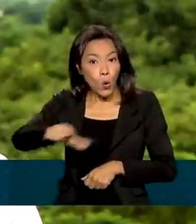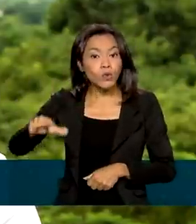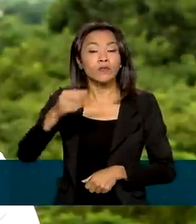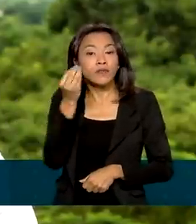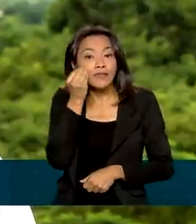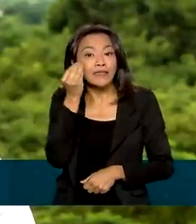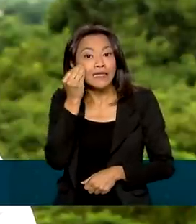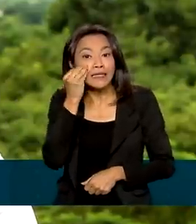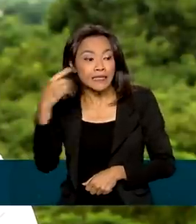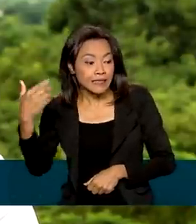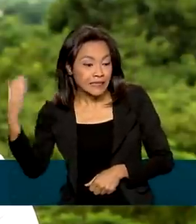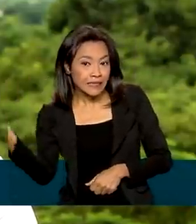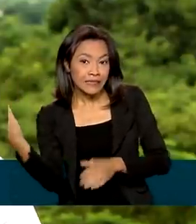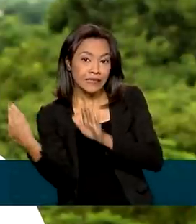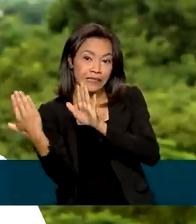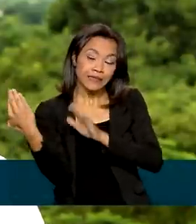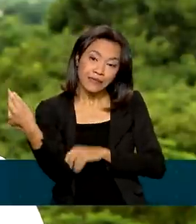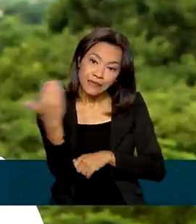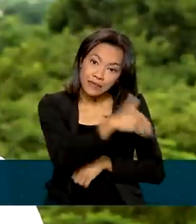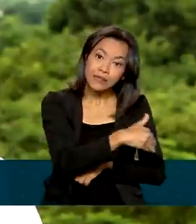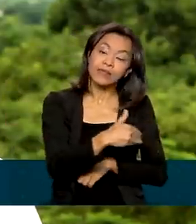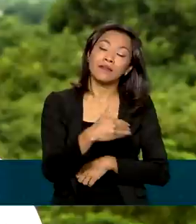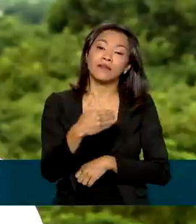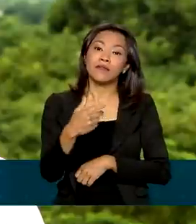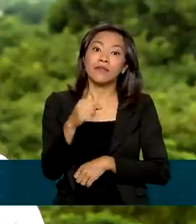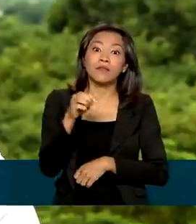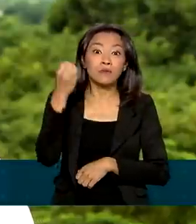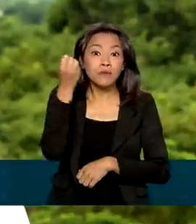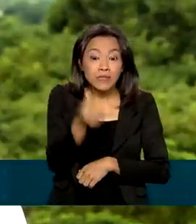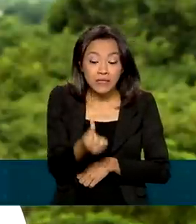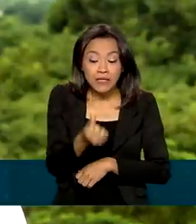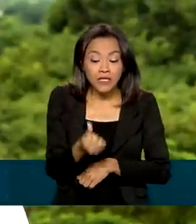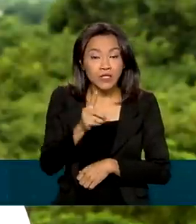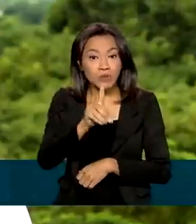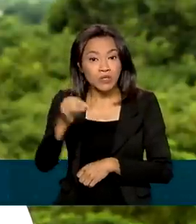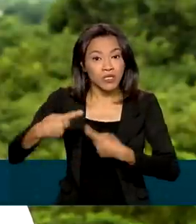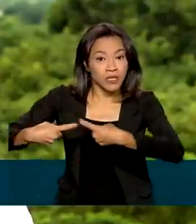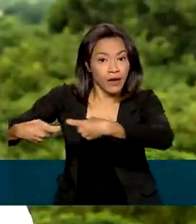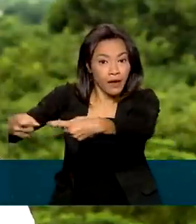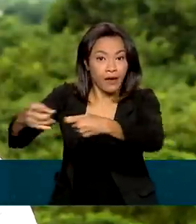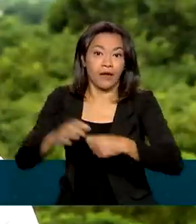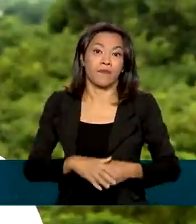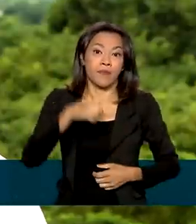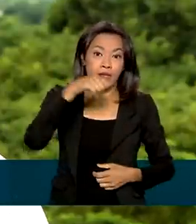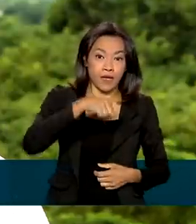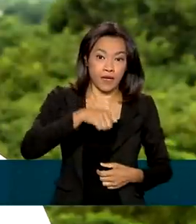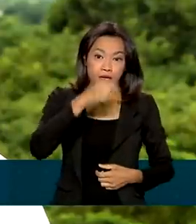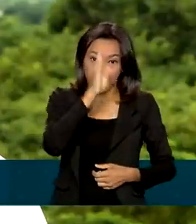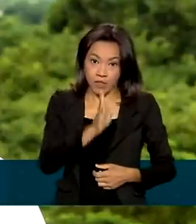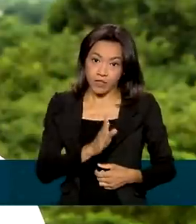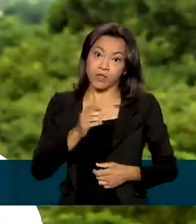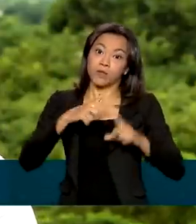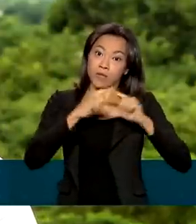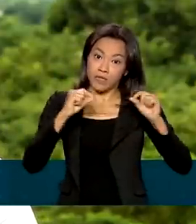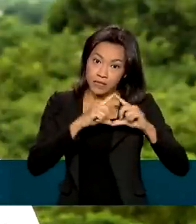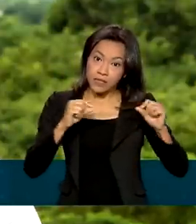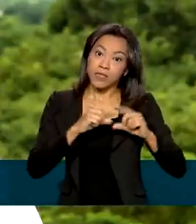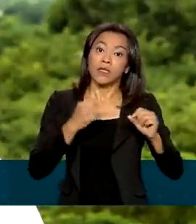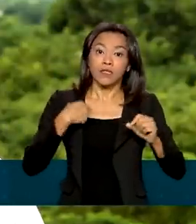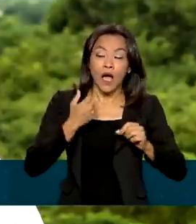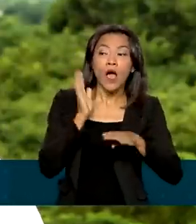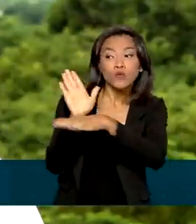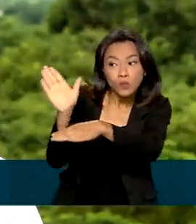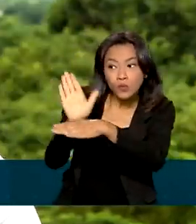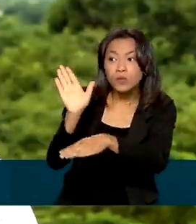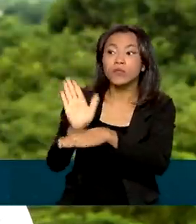país, que sofre com o sexto dia de ataques da Rússia. O Itamaraty informou que as embaixadas estão ajudando no deslocamento